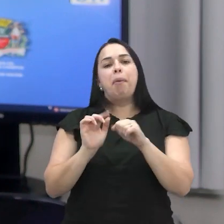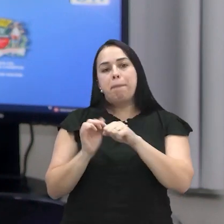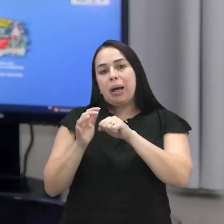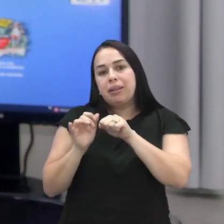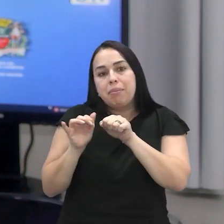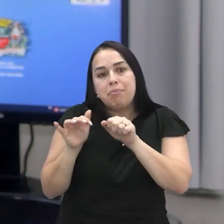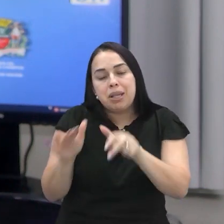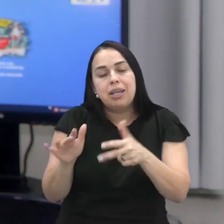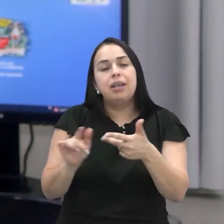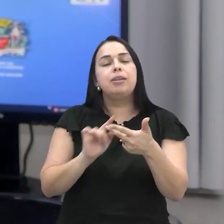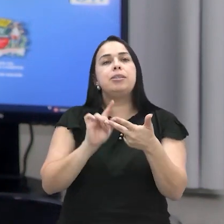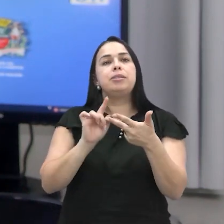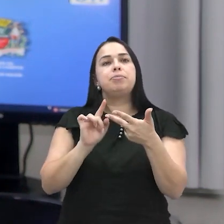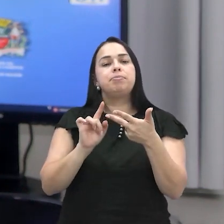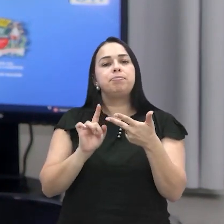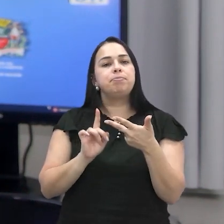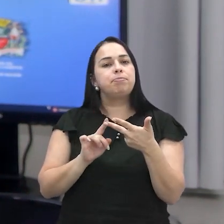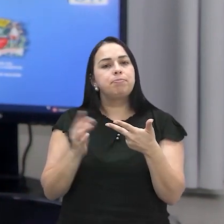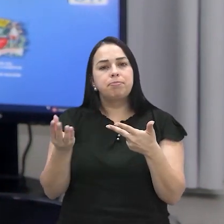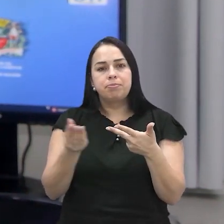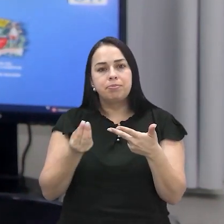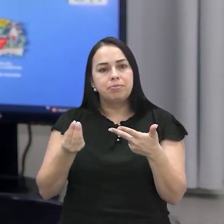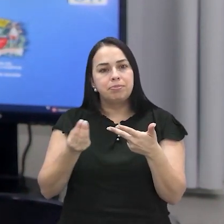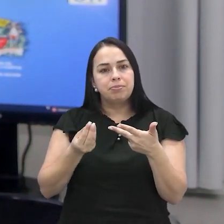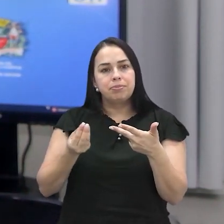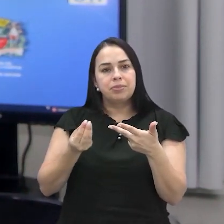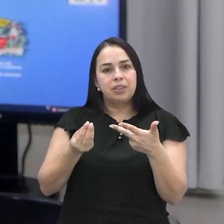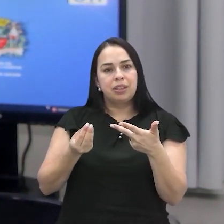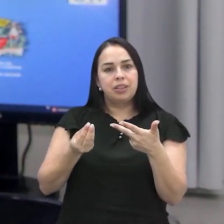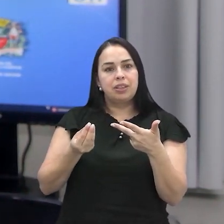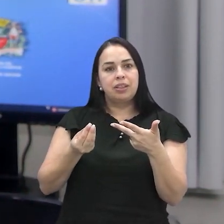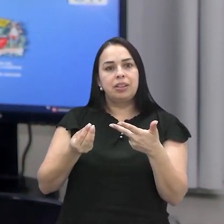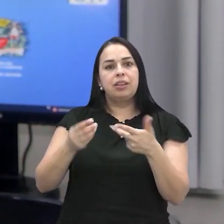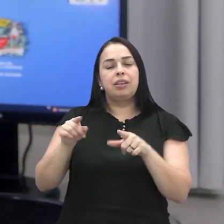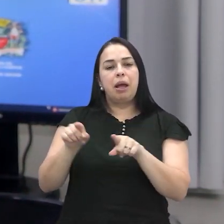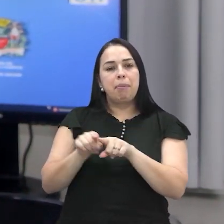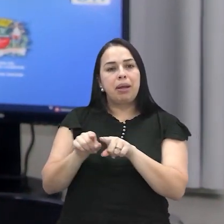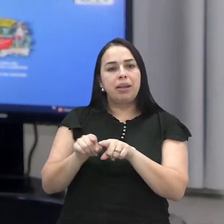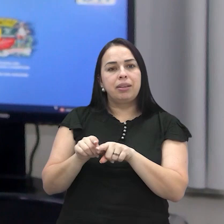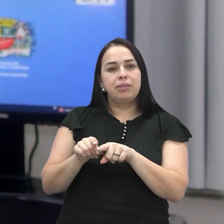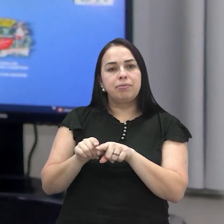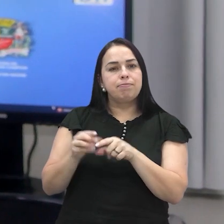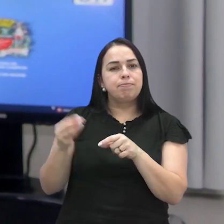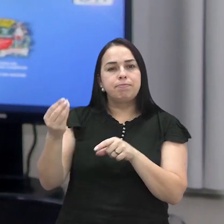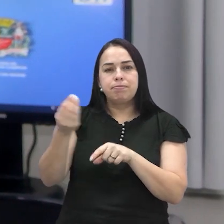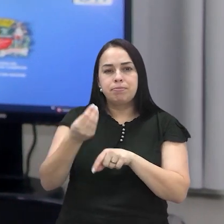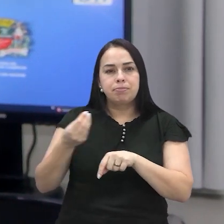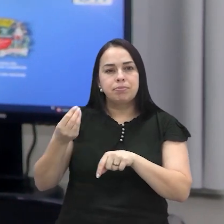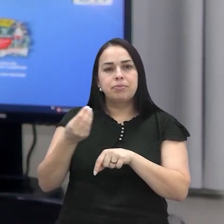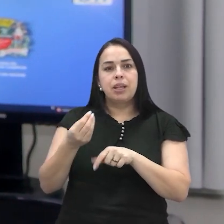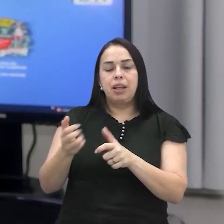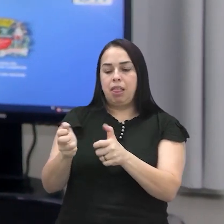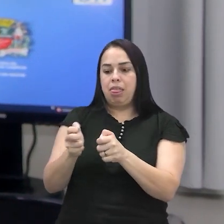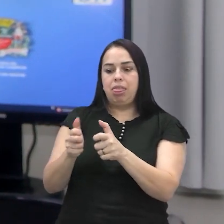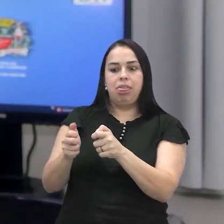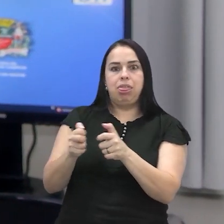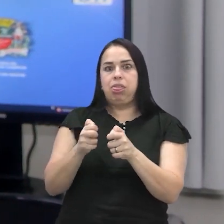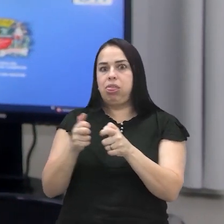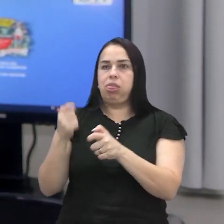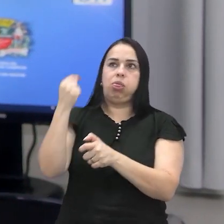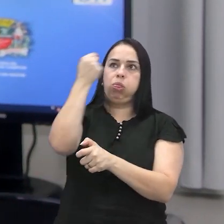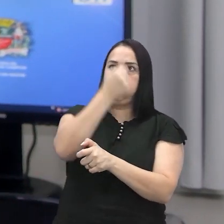à pandemia da Covid, o aumento do número de horas em